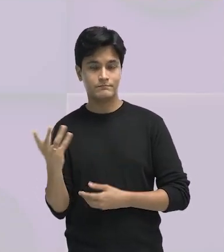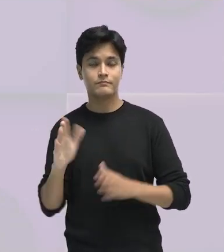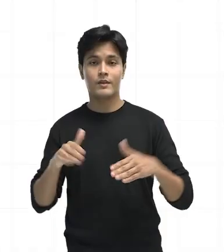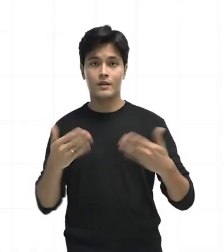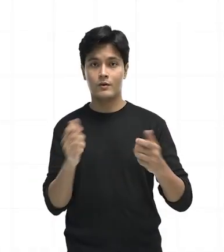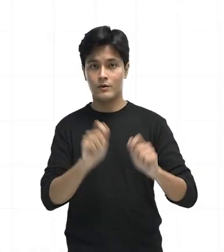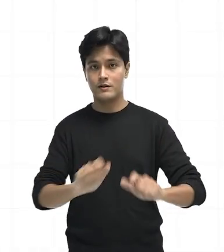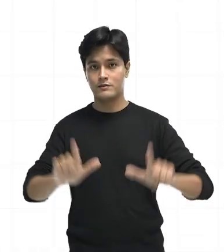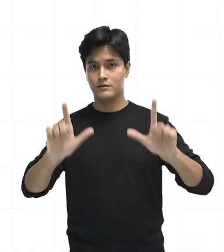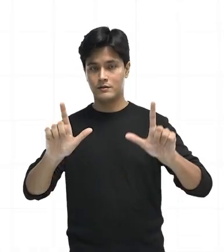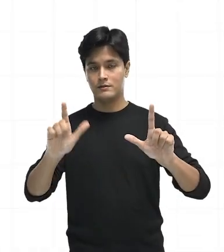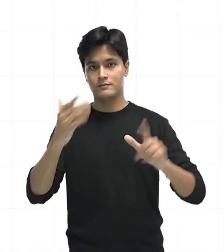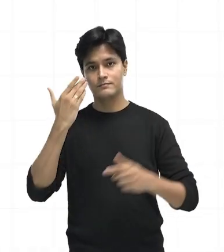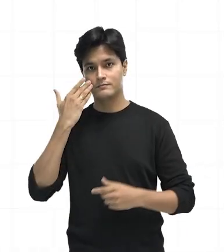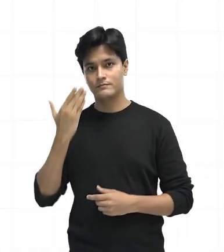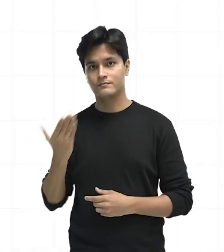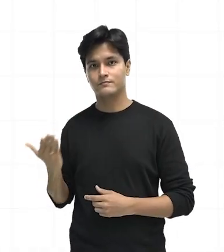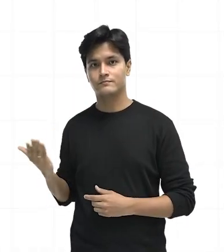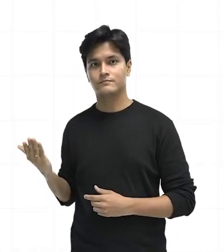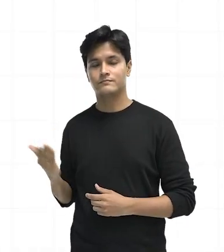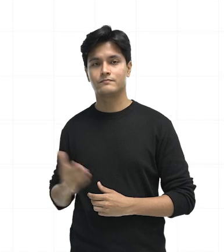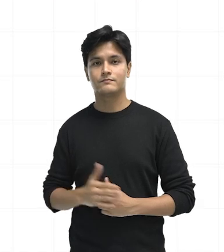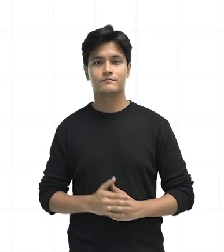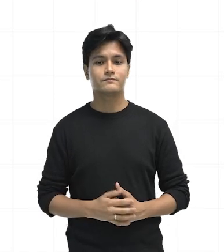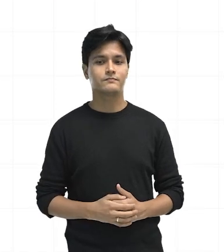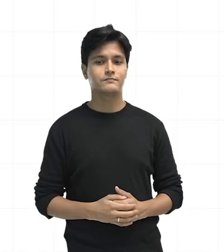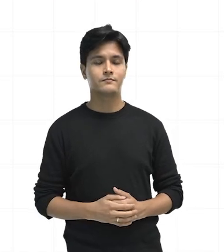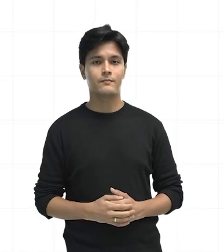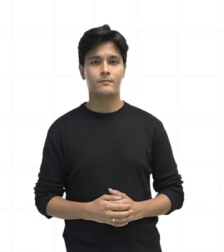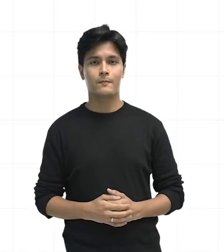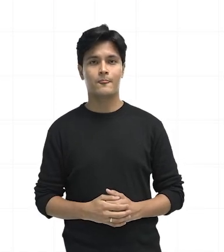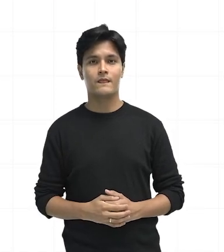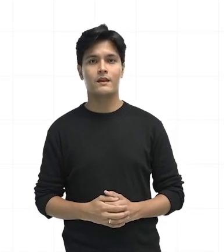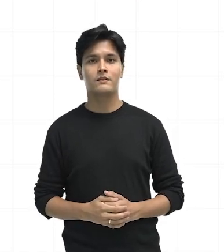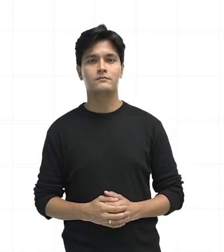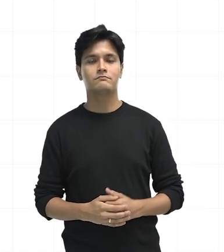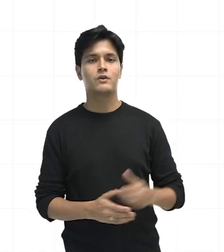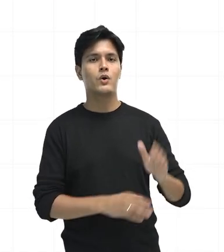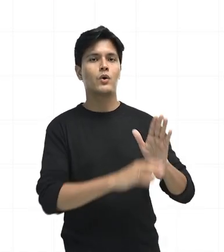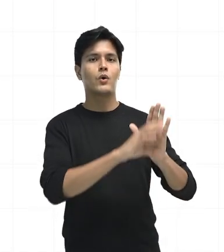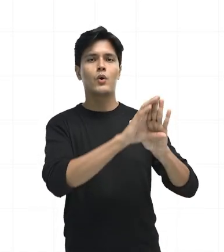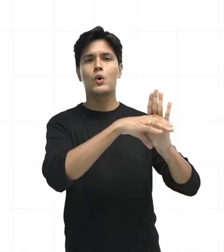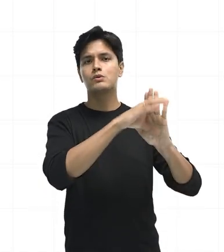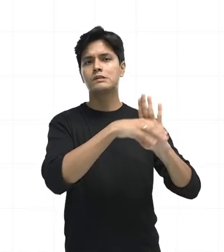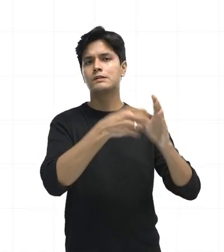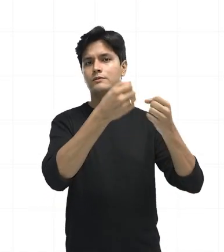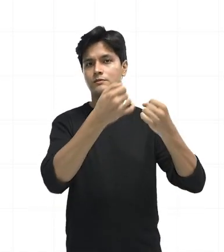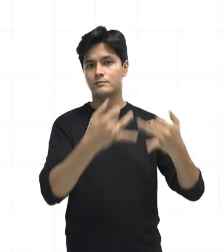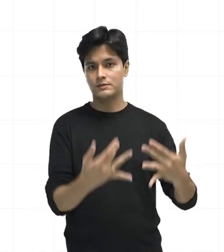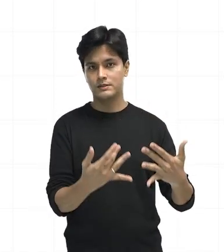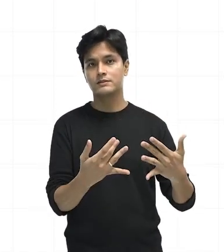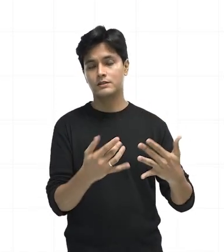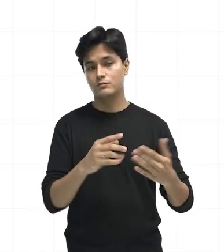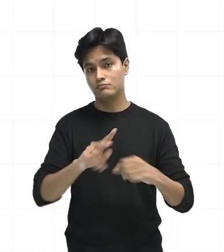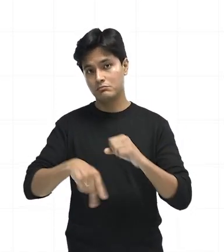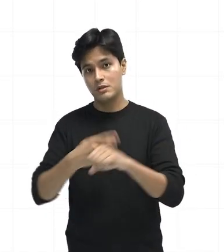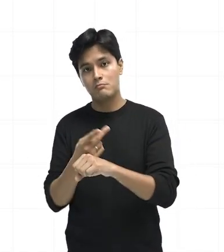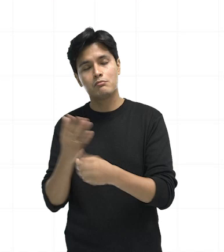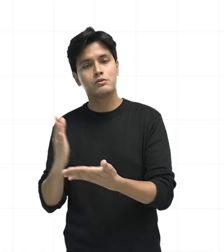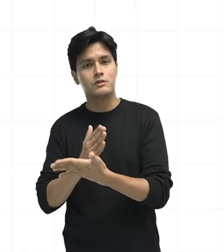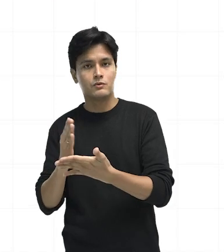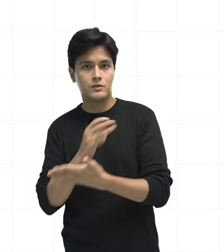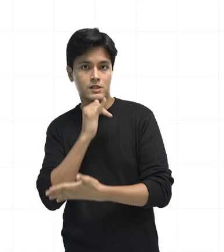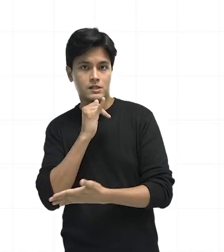primeira cartela. Muito bem, então vamos começar com a definição. Em seguida a gente vê alguns